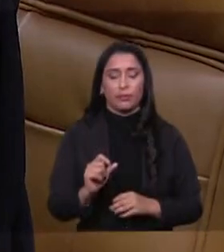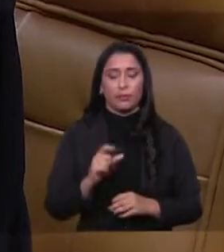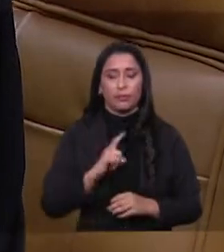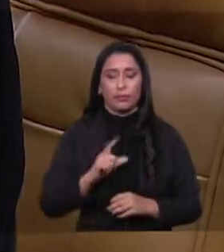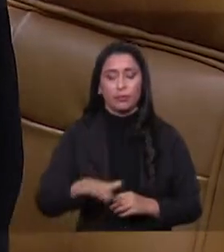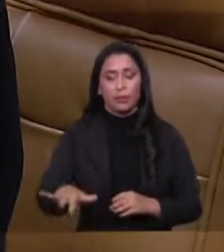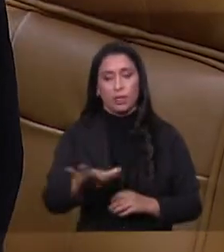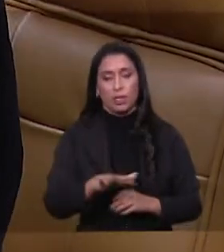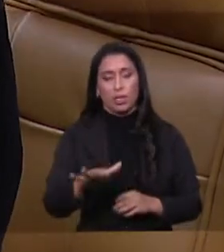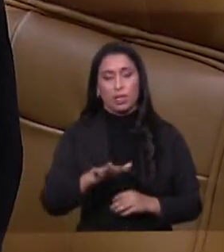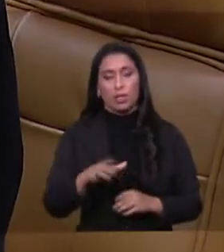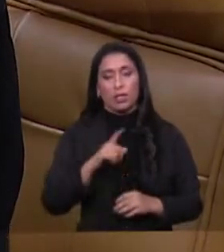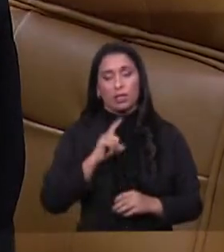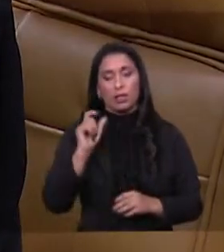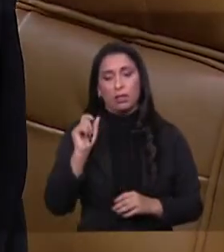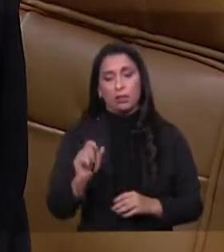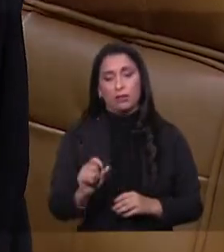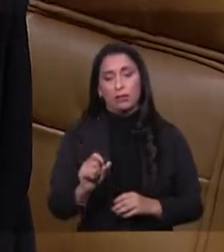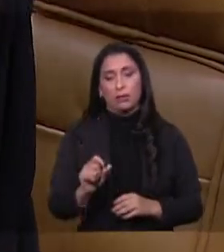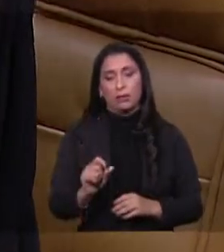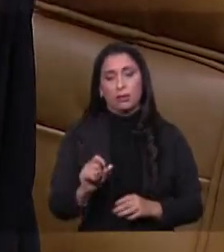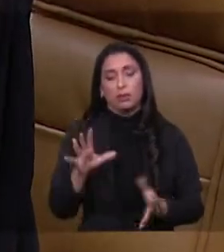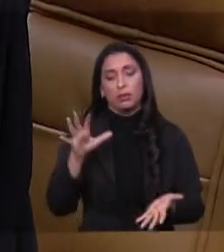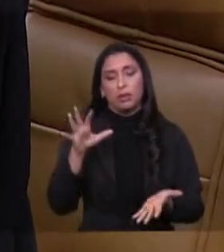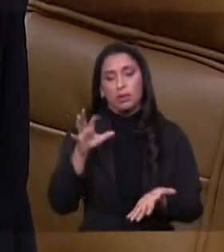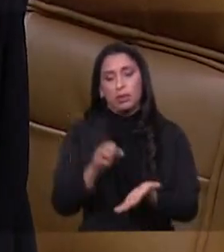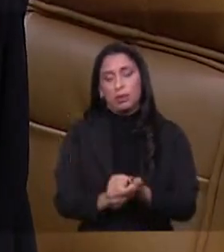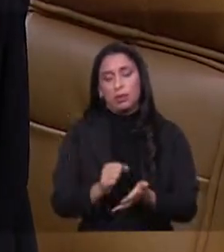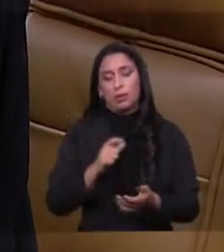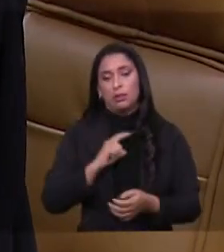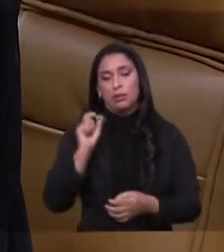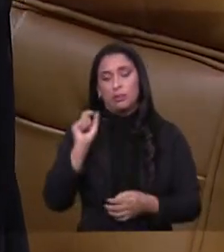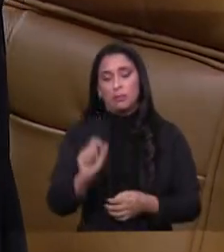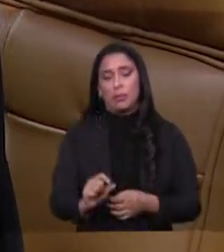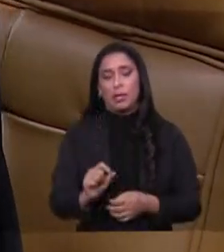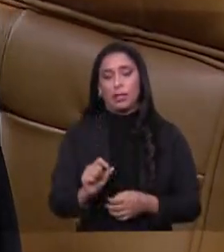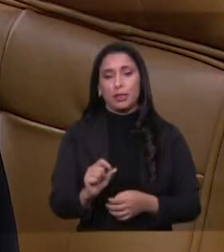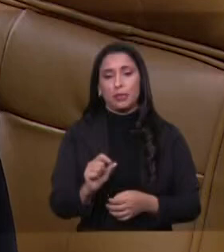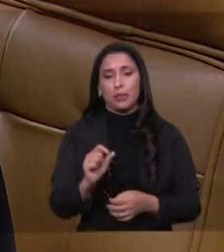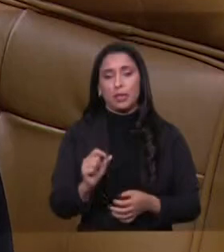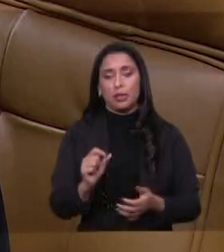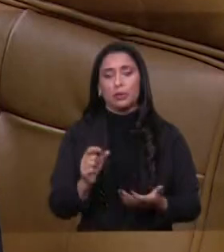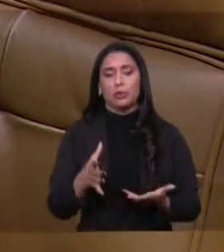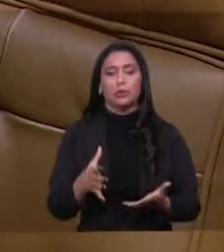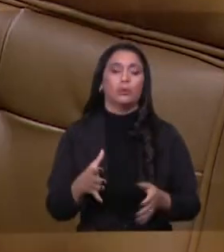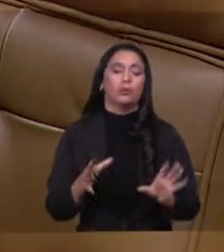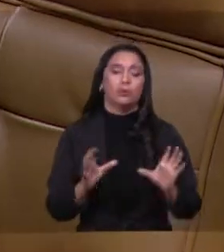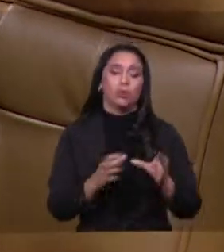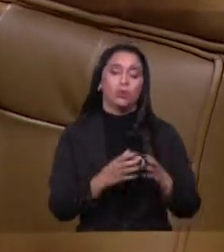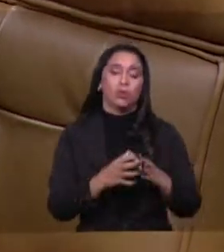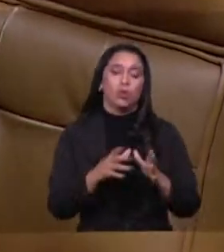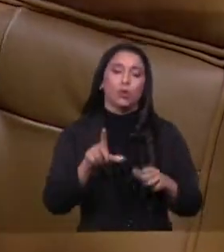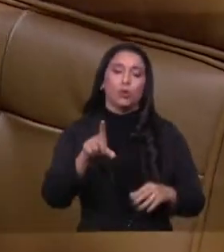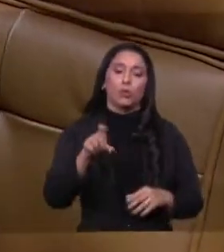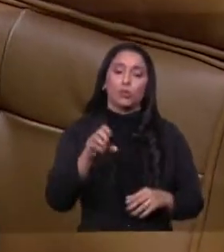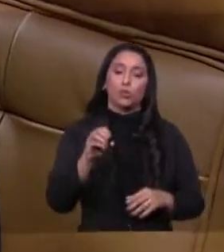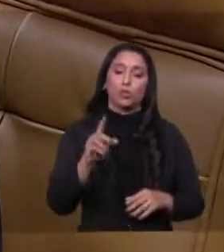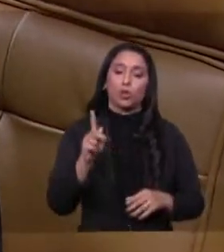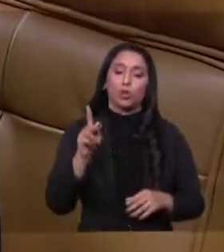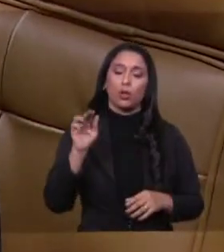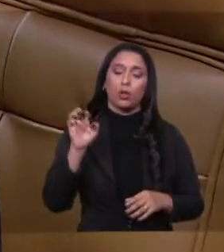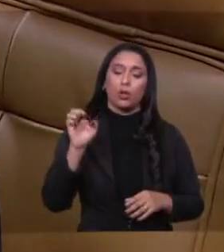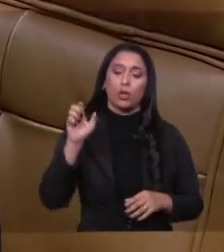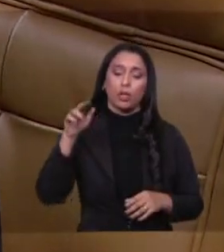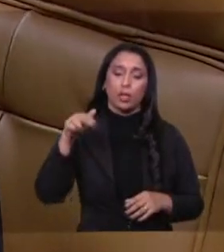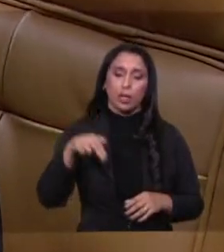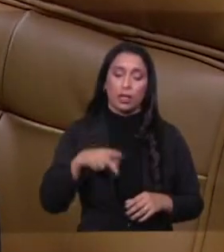área objeto da disputa possessória é tradicionalmente ocupada pela comunidade indígena Xoclen. É o que basta, portanto,